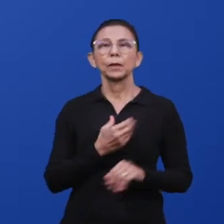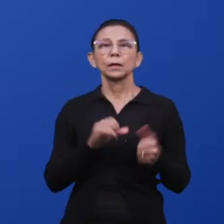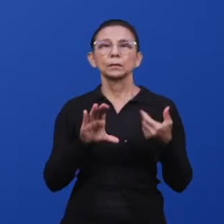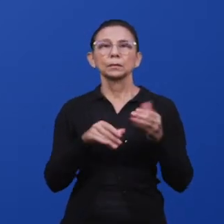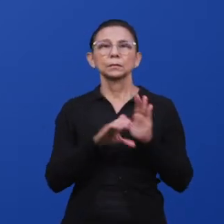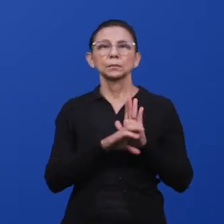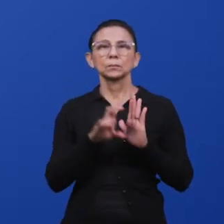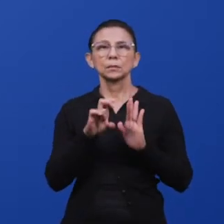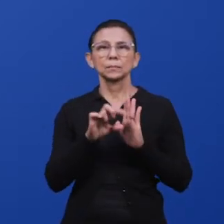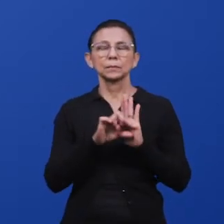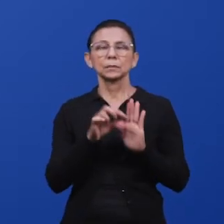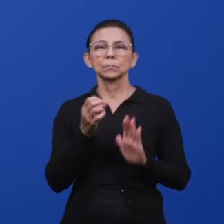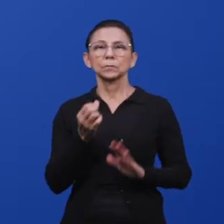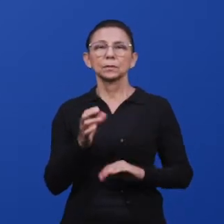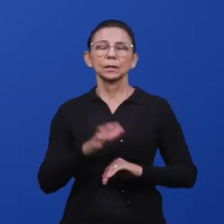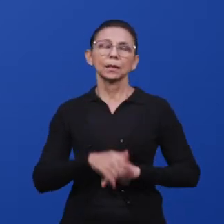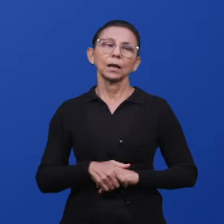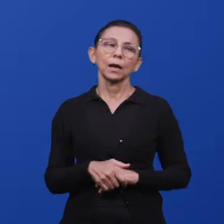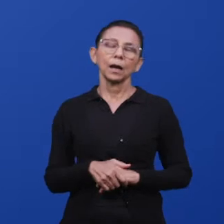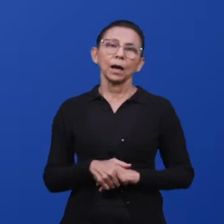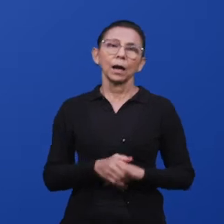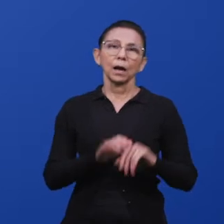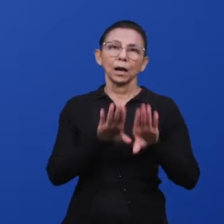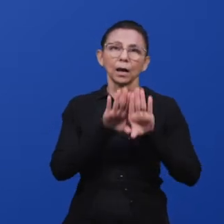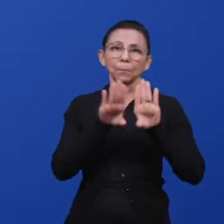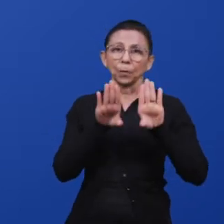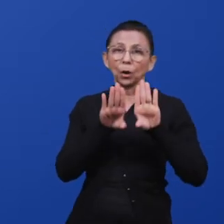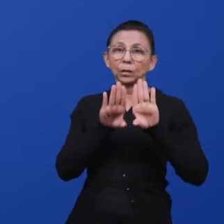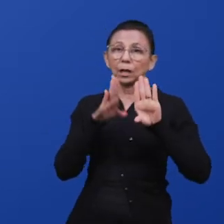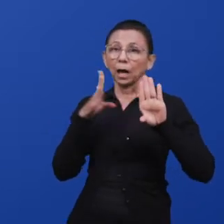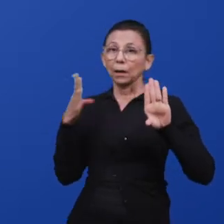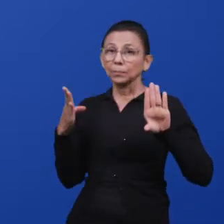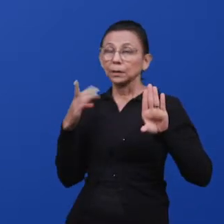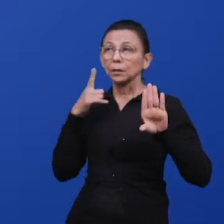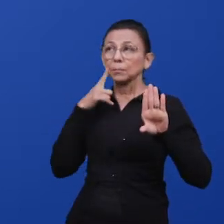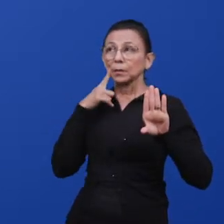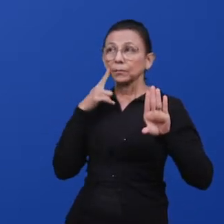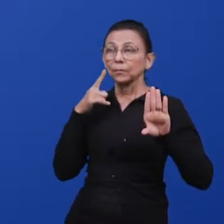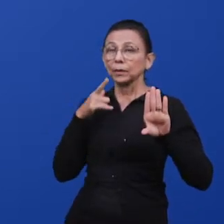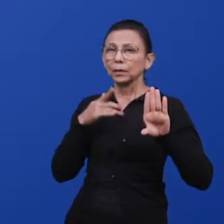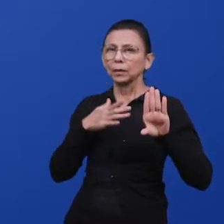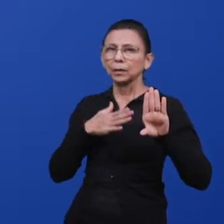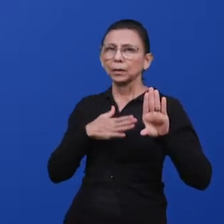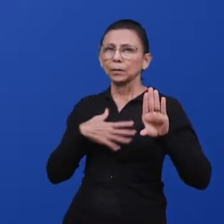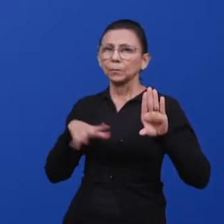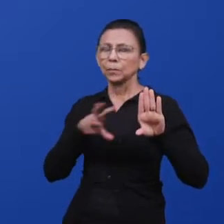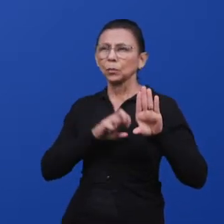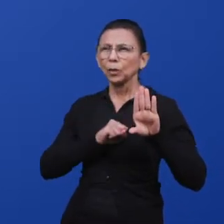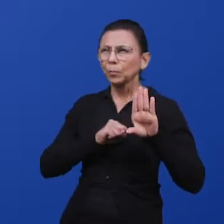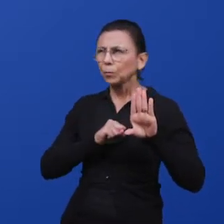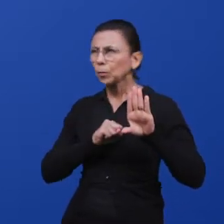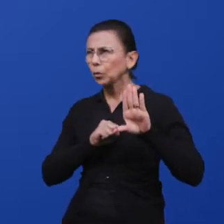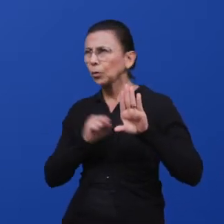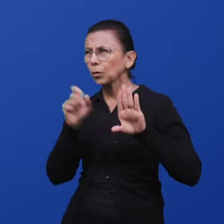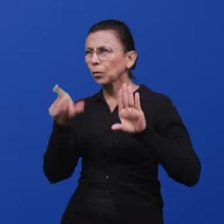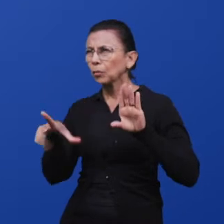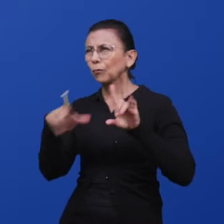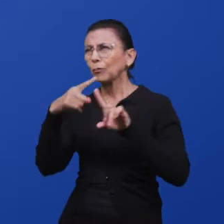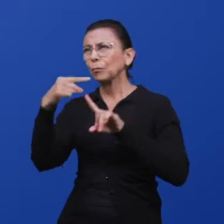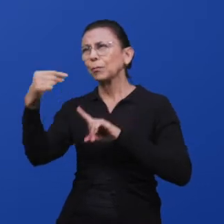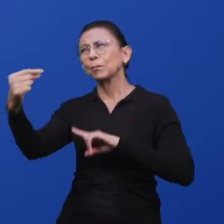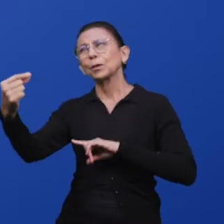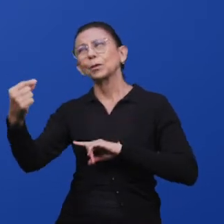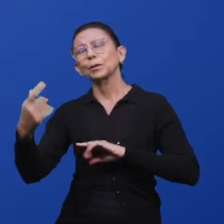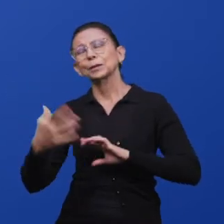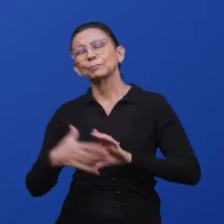diz assim: eu abri ao meu amado, mas o meu amado se tinha retirado. É